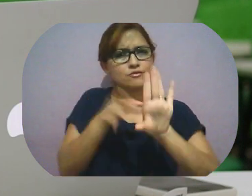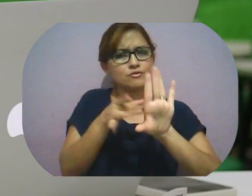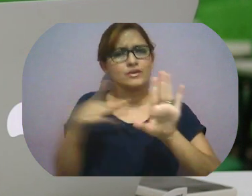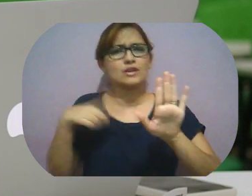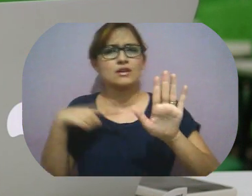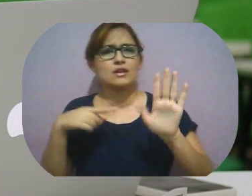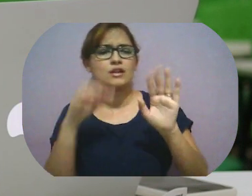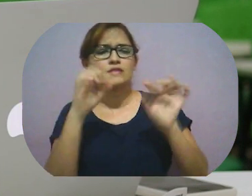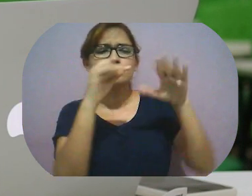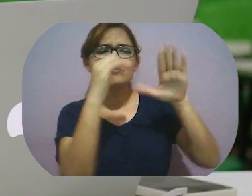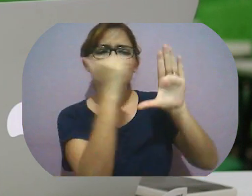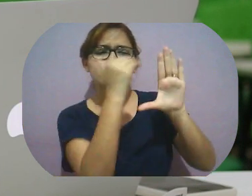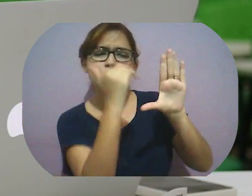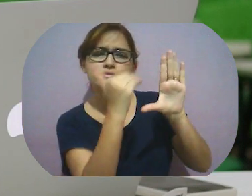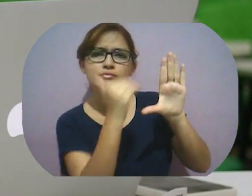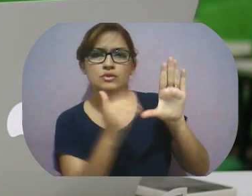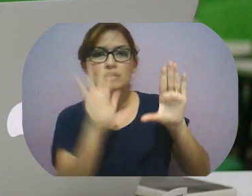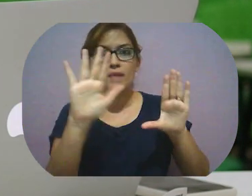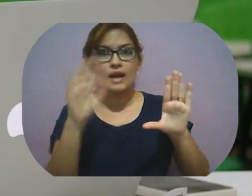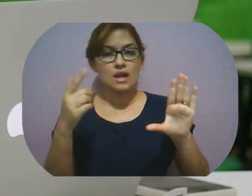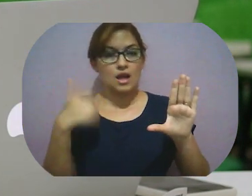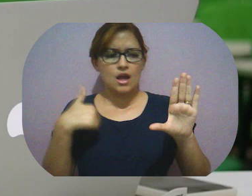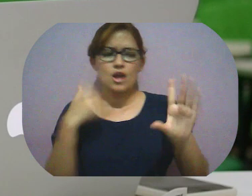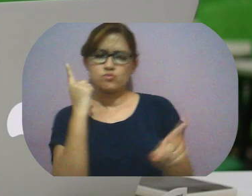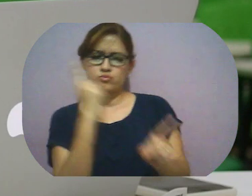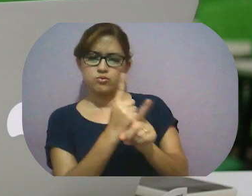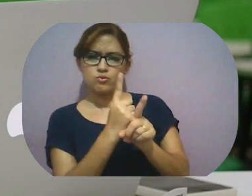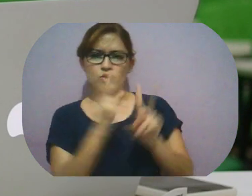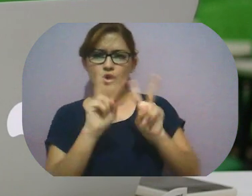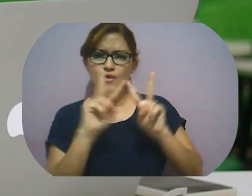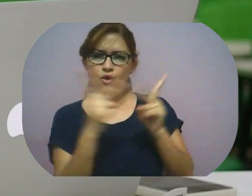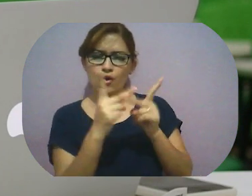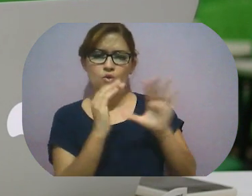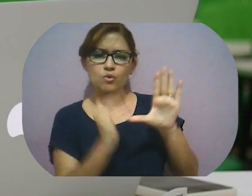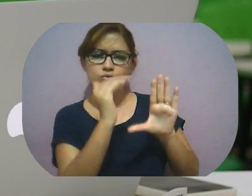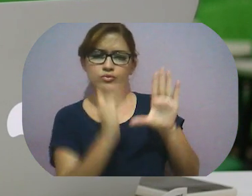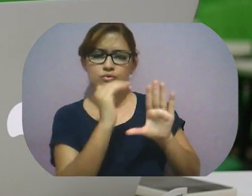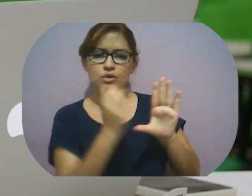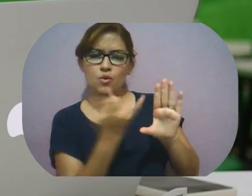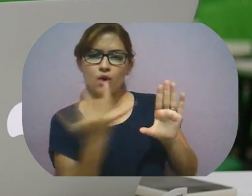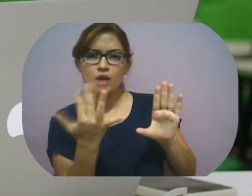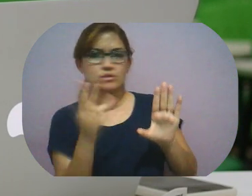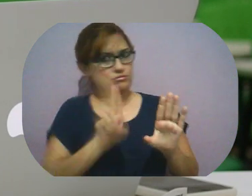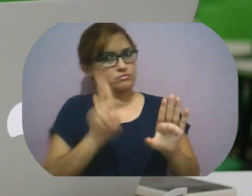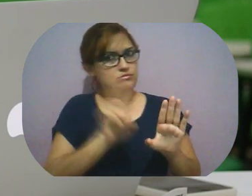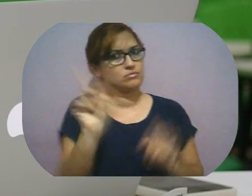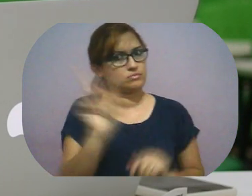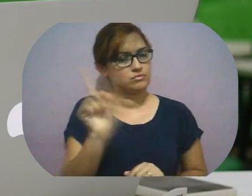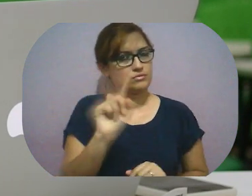aqui na parede dele, ele não é utilizado para aferir volumes com precisão, tá bom? Cuidado com